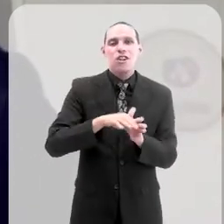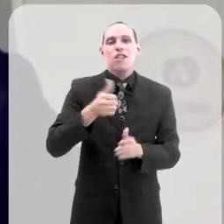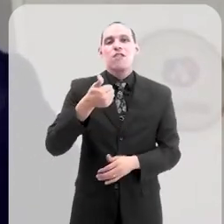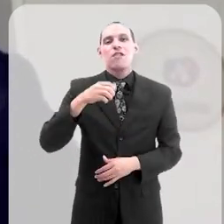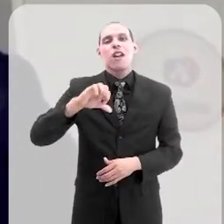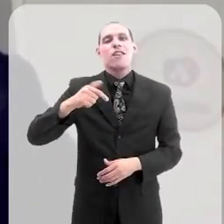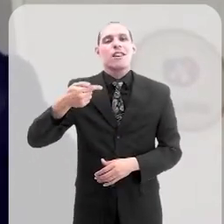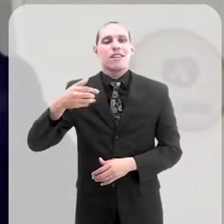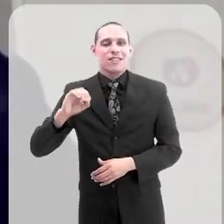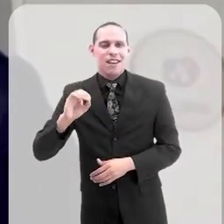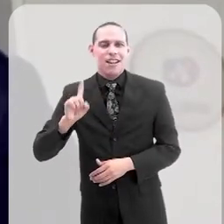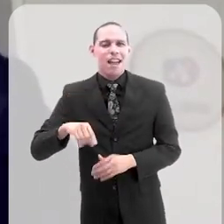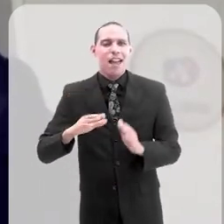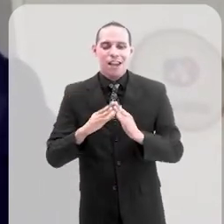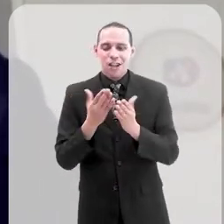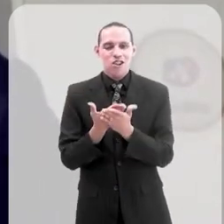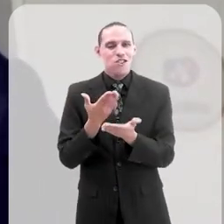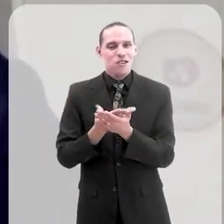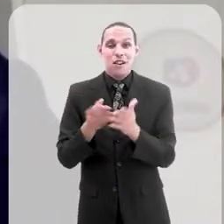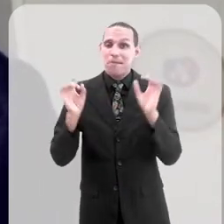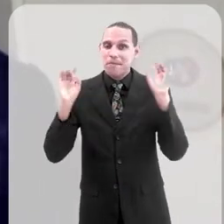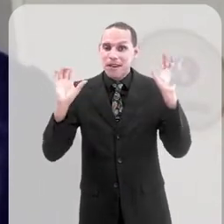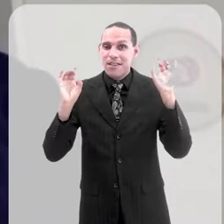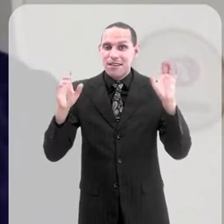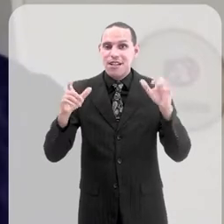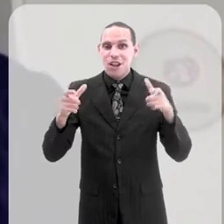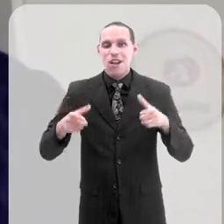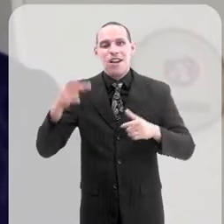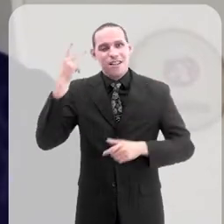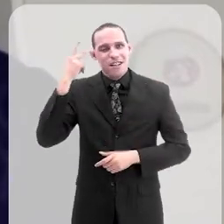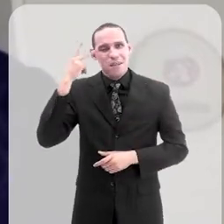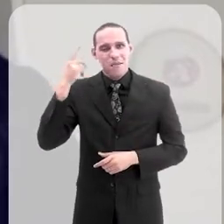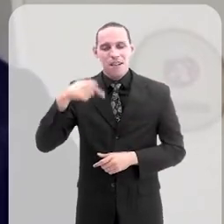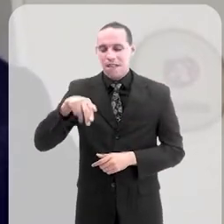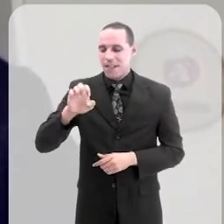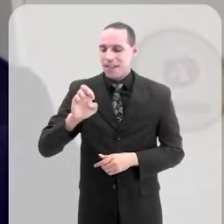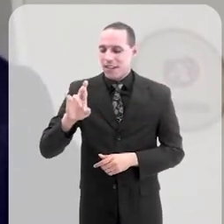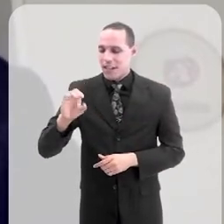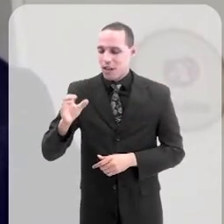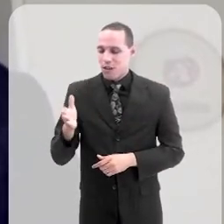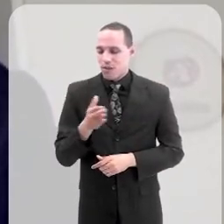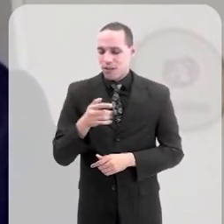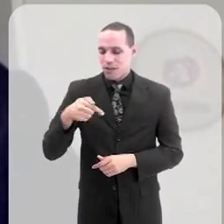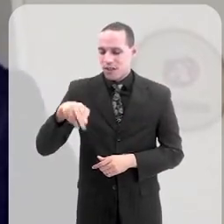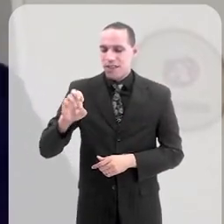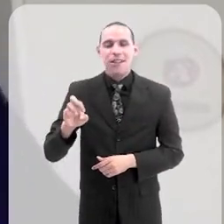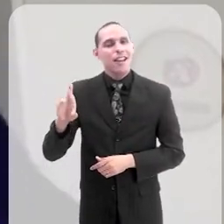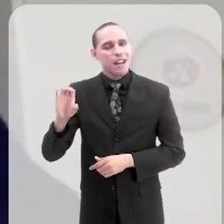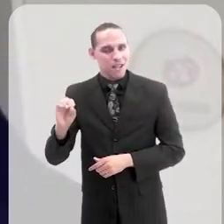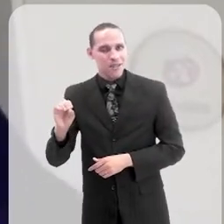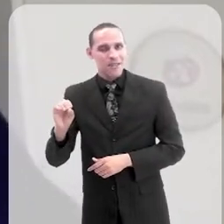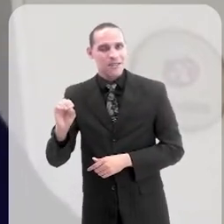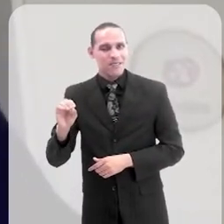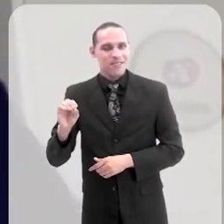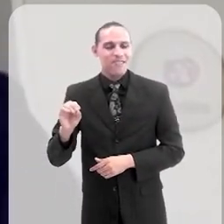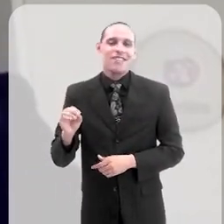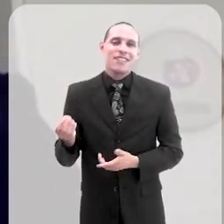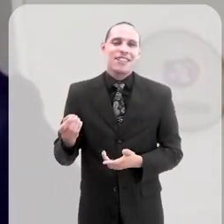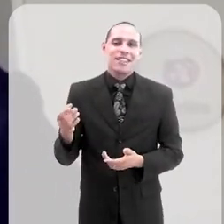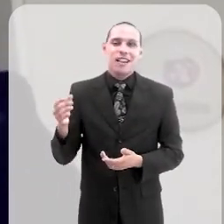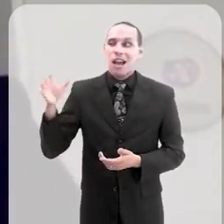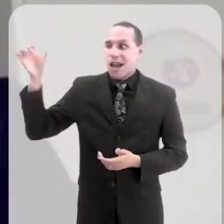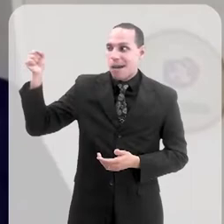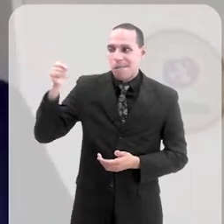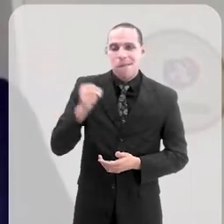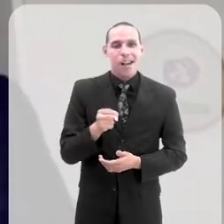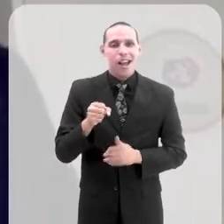1970, numa escola especial lá em São Paulo, a Quero Quero, que importou assim um programa e começou a utilizar.